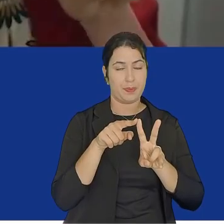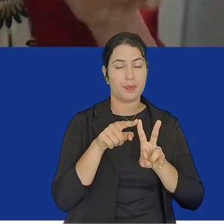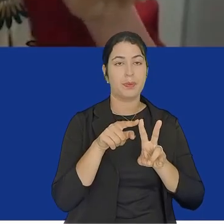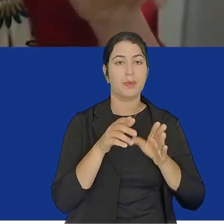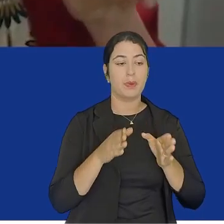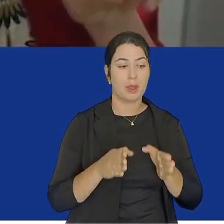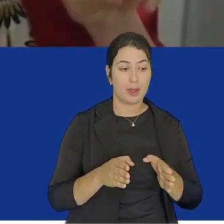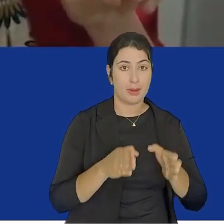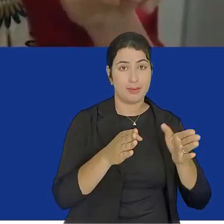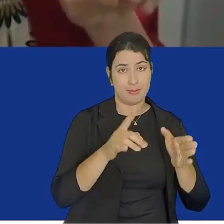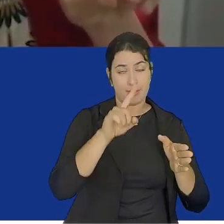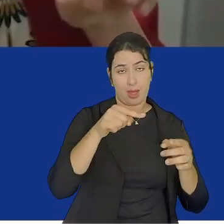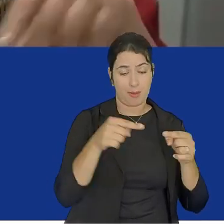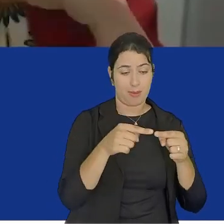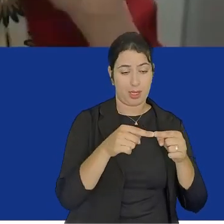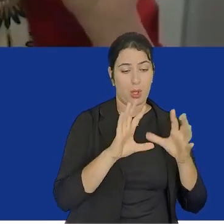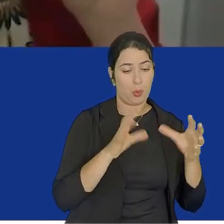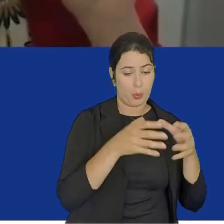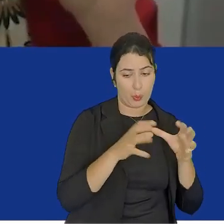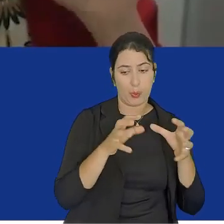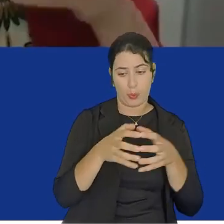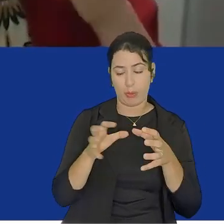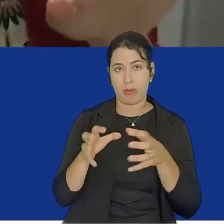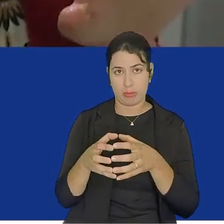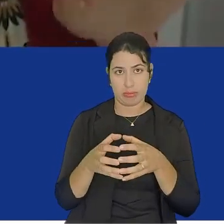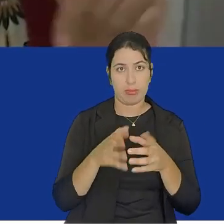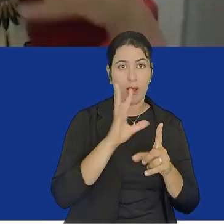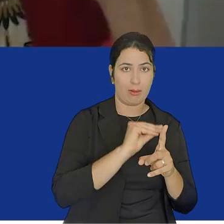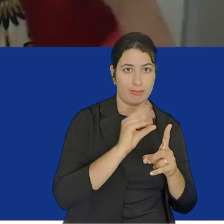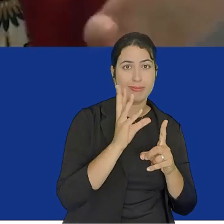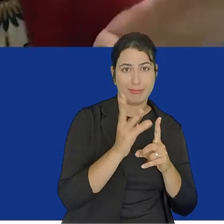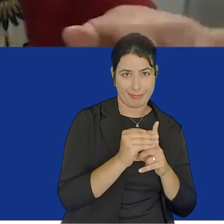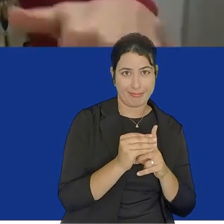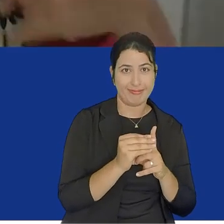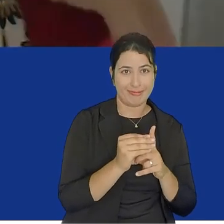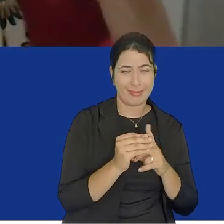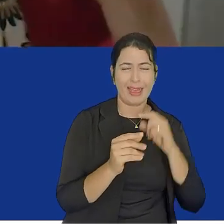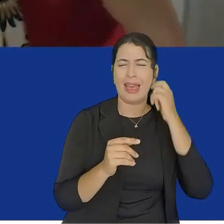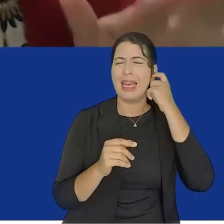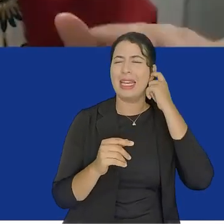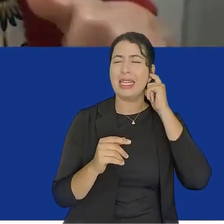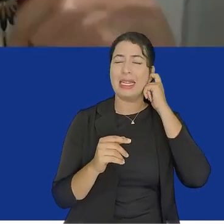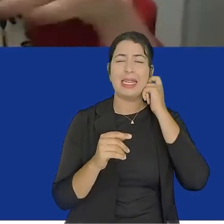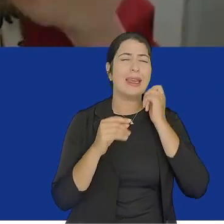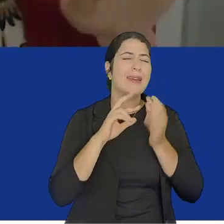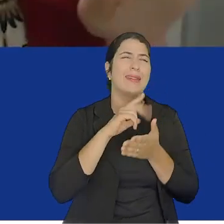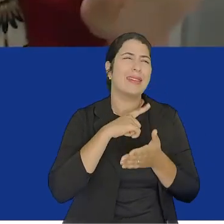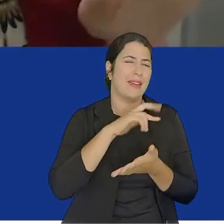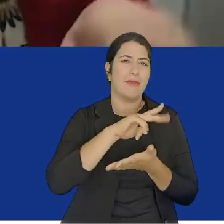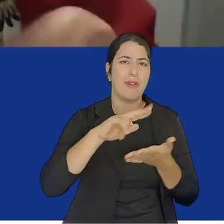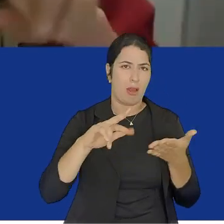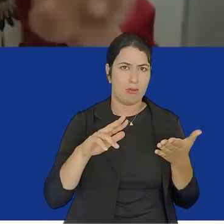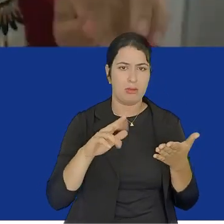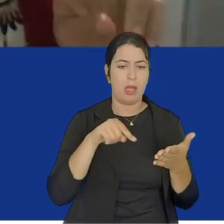das comissões de assédio. Quer dizer, tem um monte, né, gente? Porque, na verdade, tem as psicólogas, tem o serviço social, tem corregedor, tem um